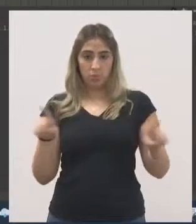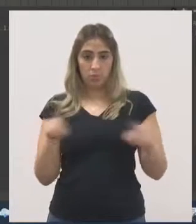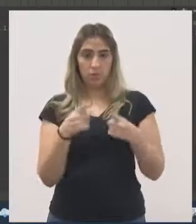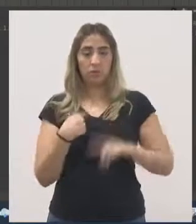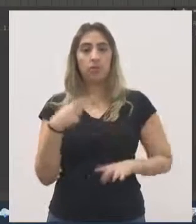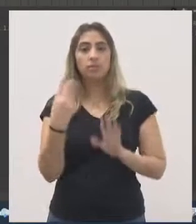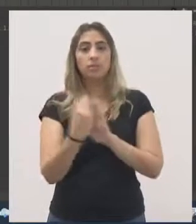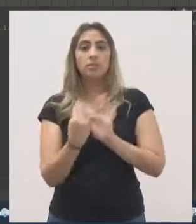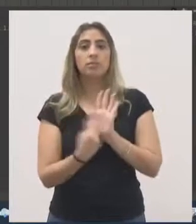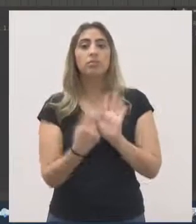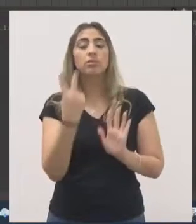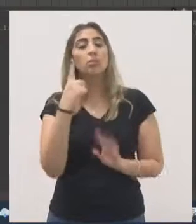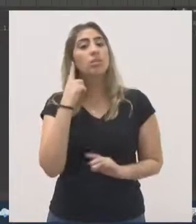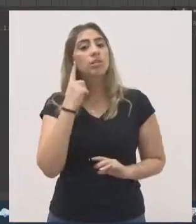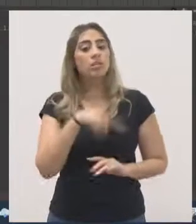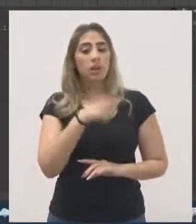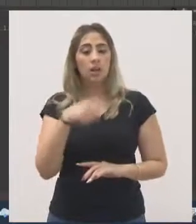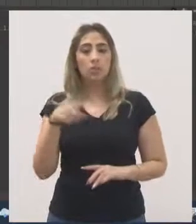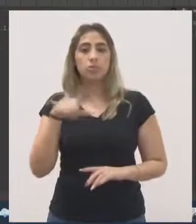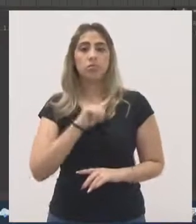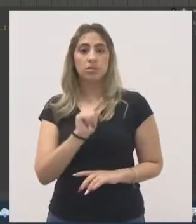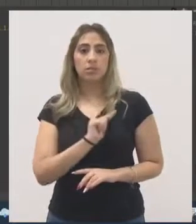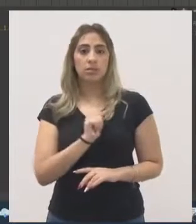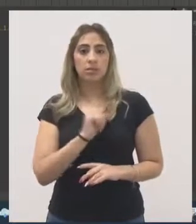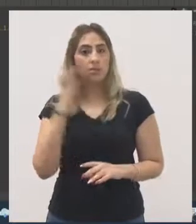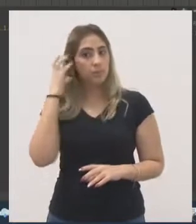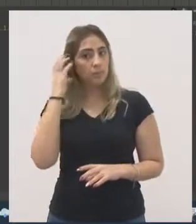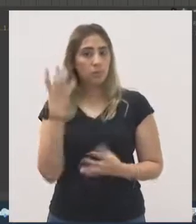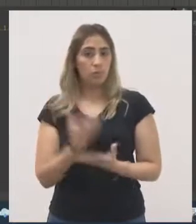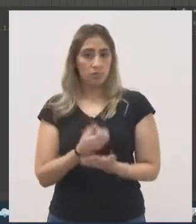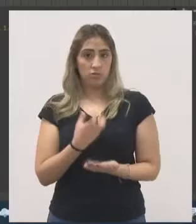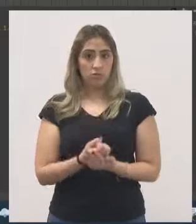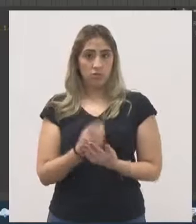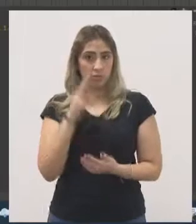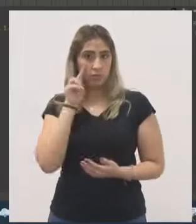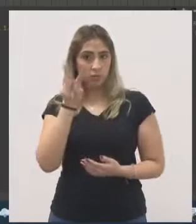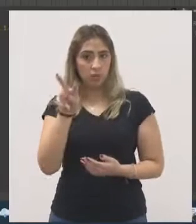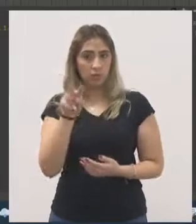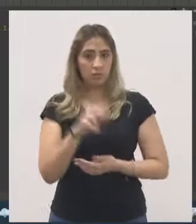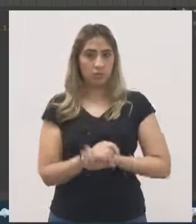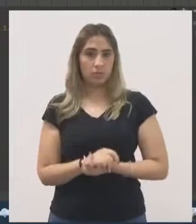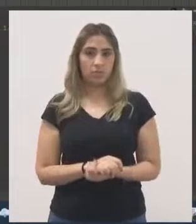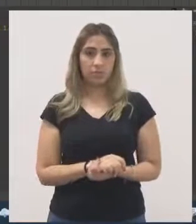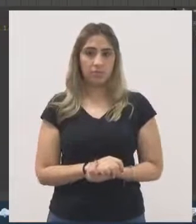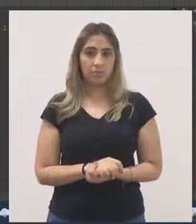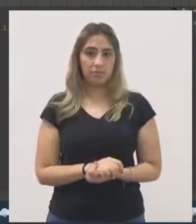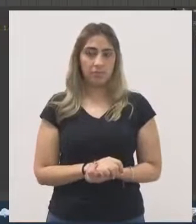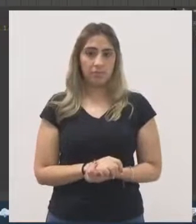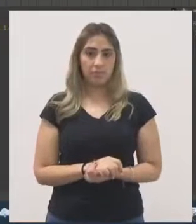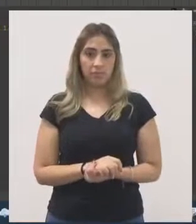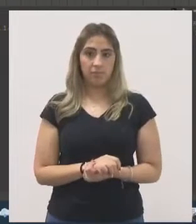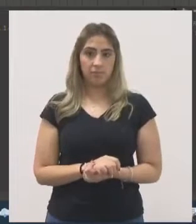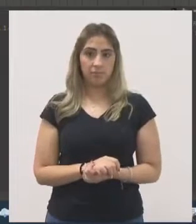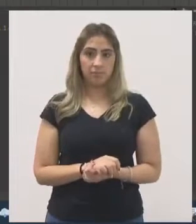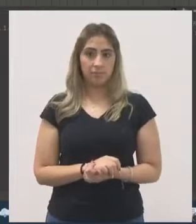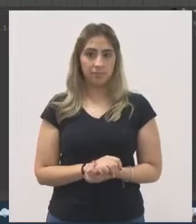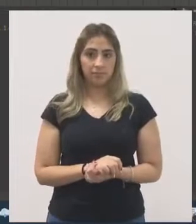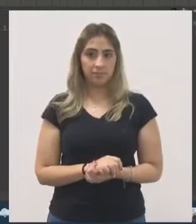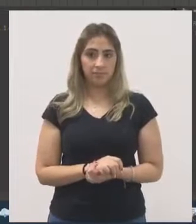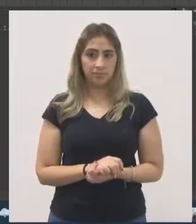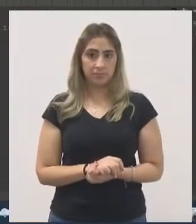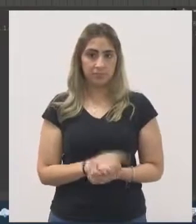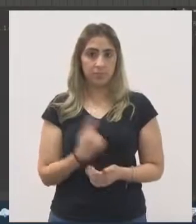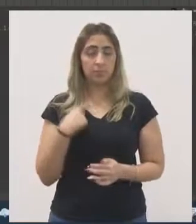2 áudios ao mesmo tempo. Na verdade, o podcast ele tá vendo? Crescente, né, no mercado. Deixa eu montar várias plataformas. E aí